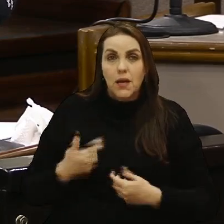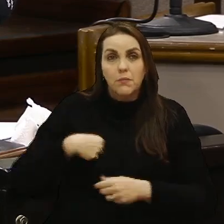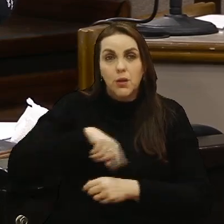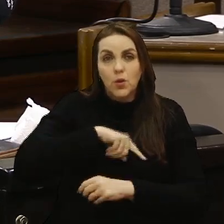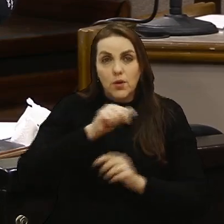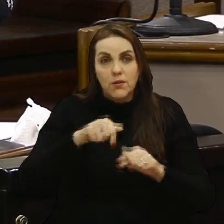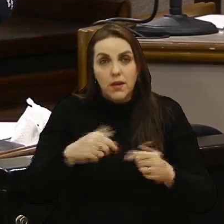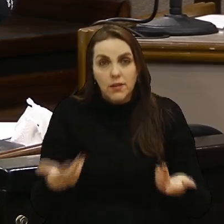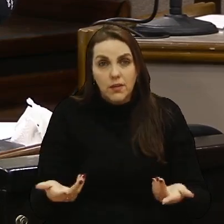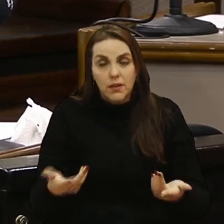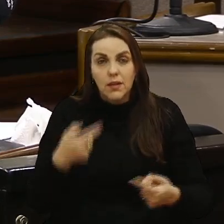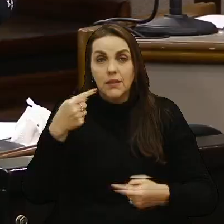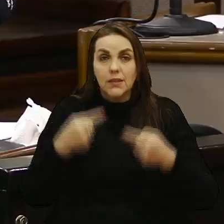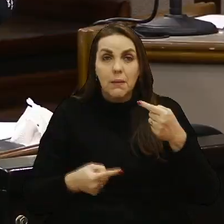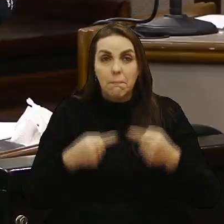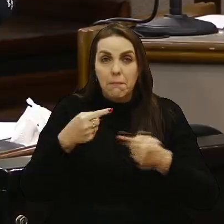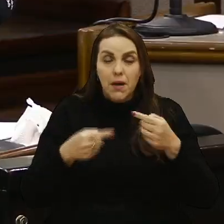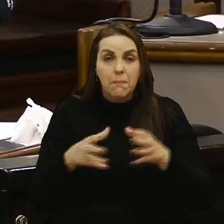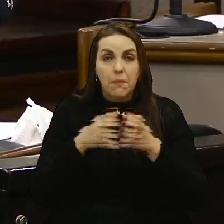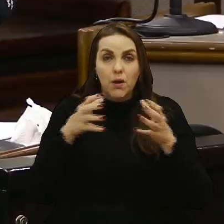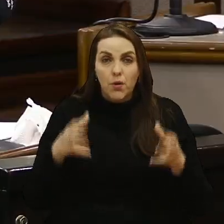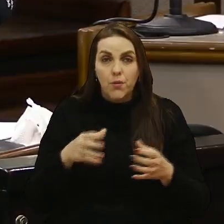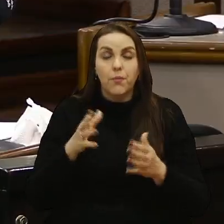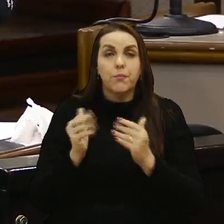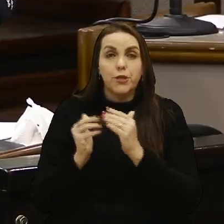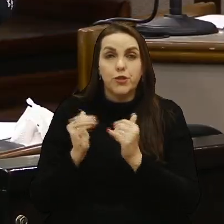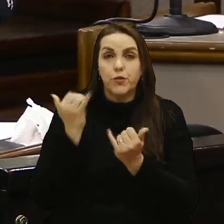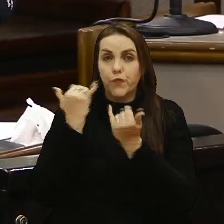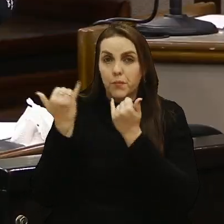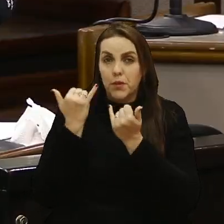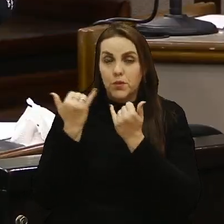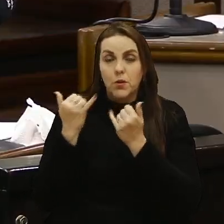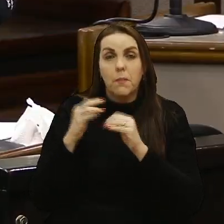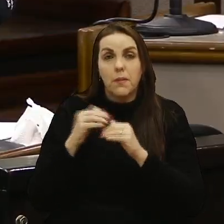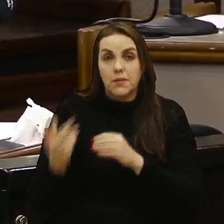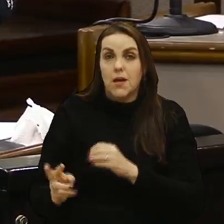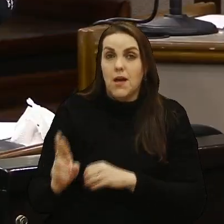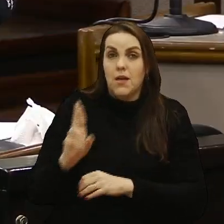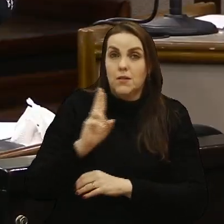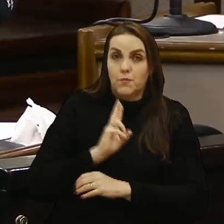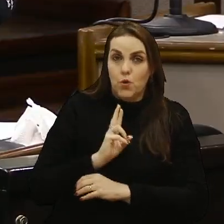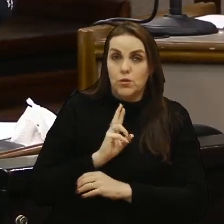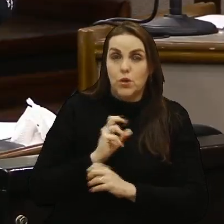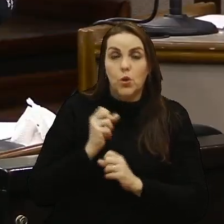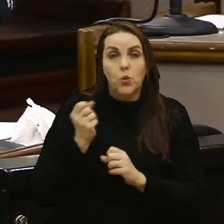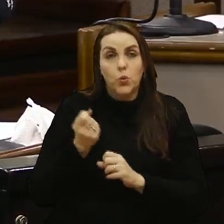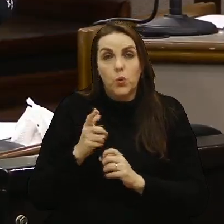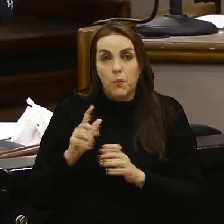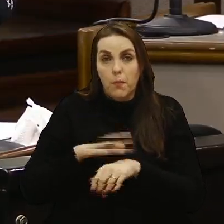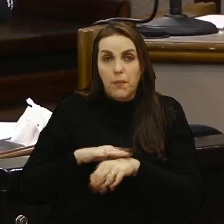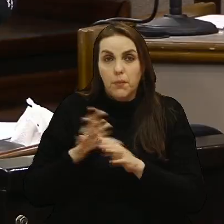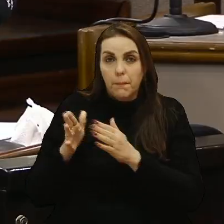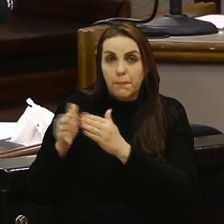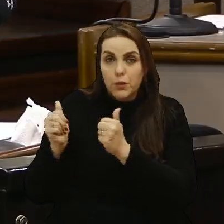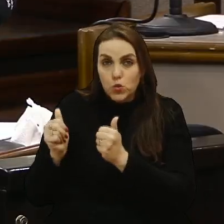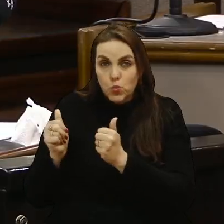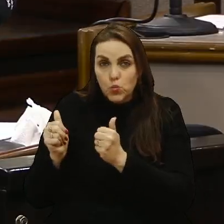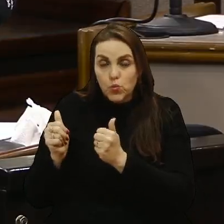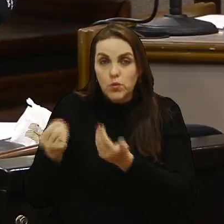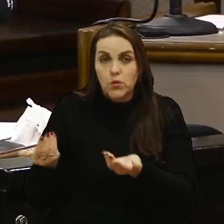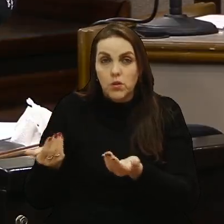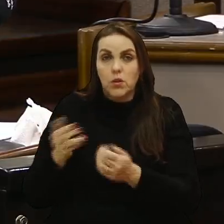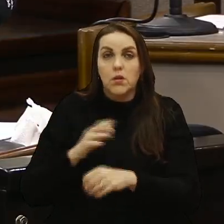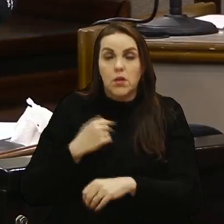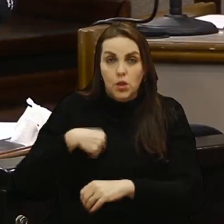que o debate maior sobre um pedido de informação ele deve ser mais no retorno do que no pedido, porque, afinal de contas, quando a gente está